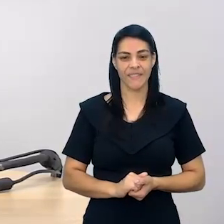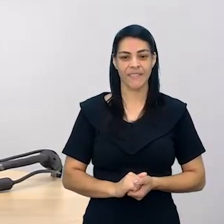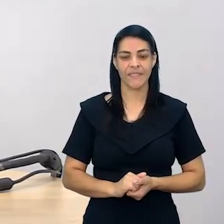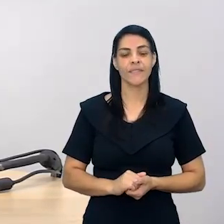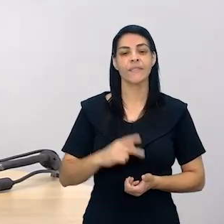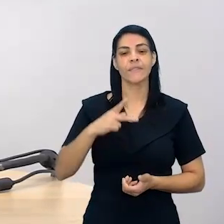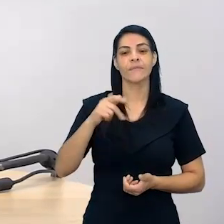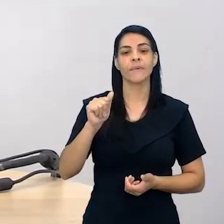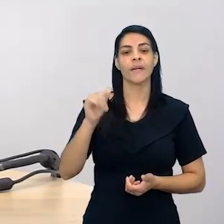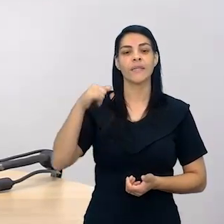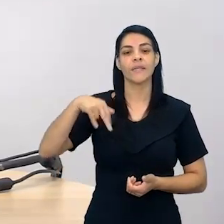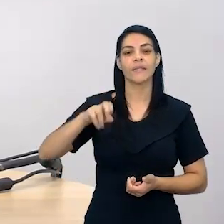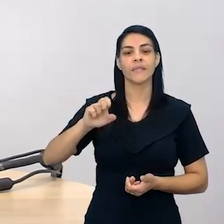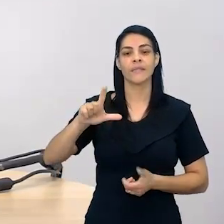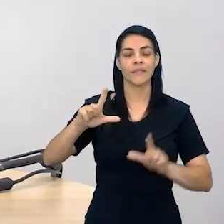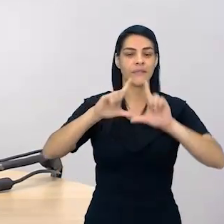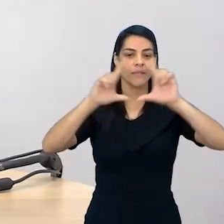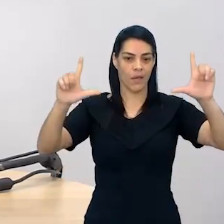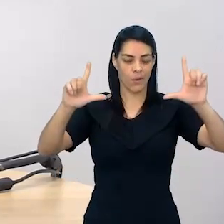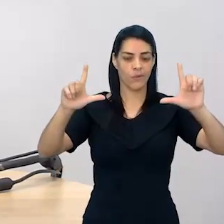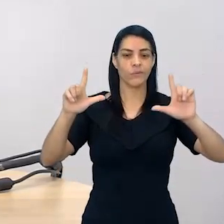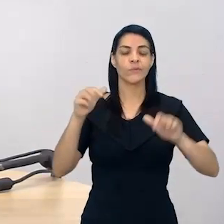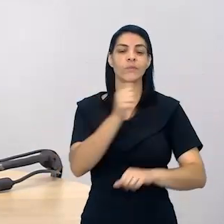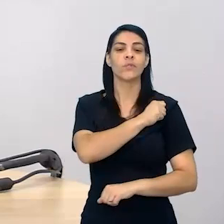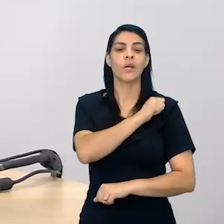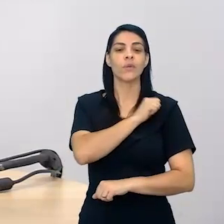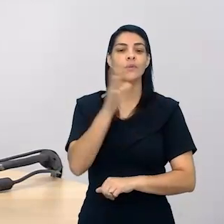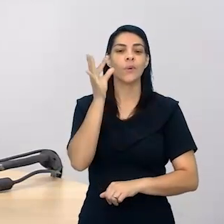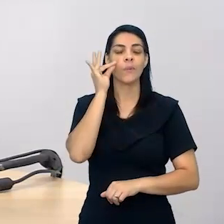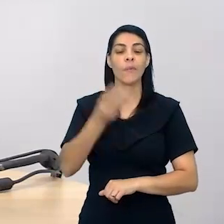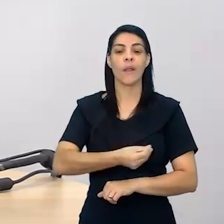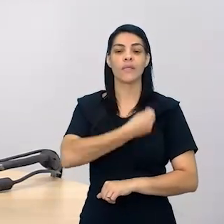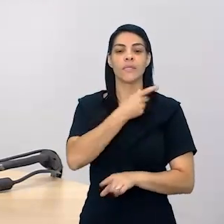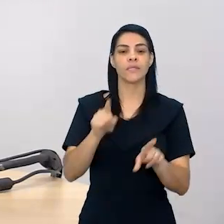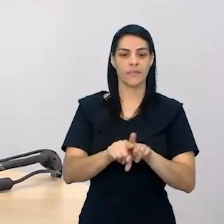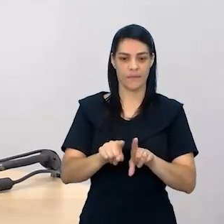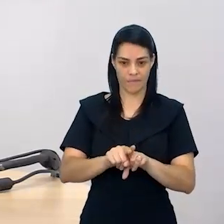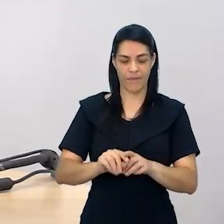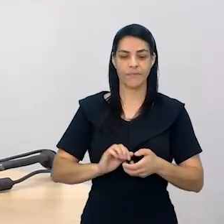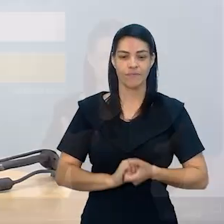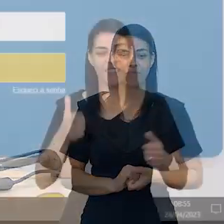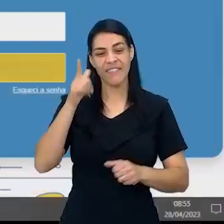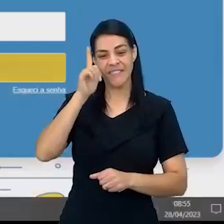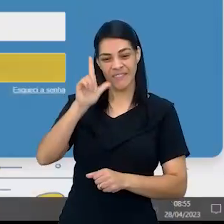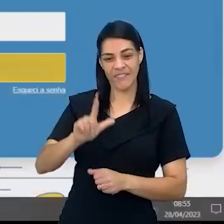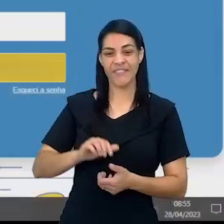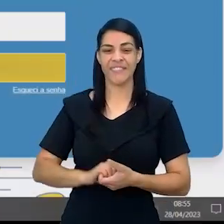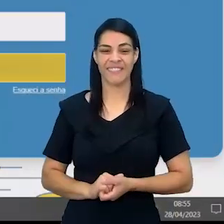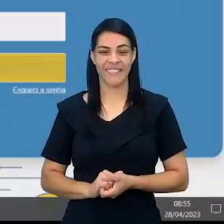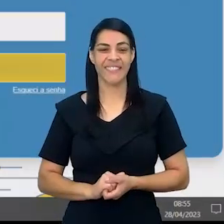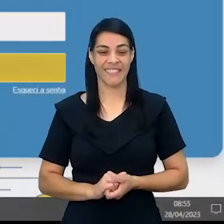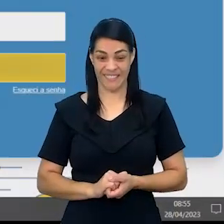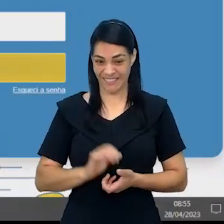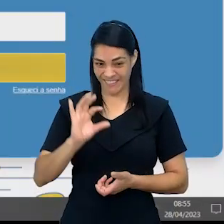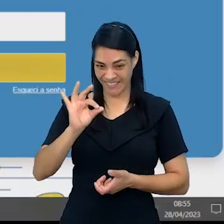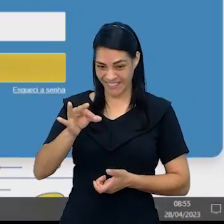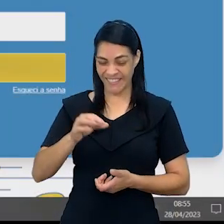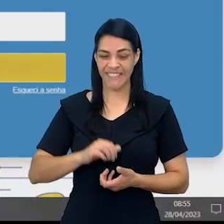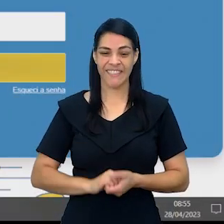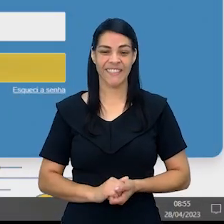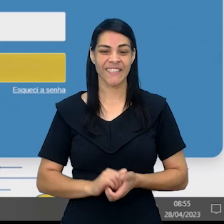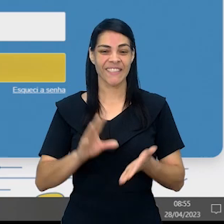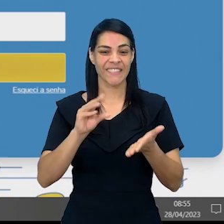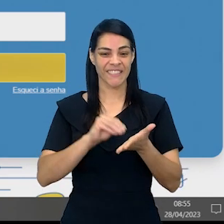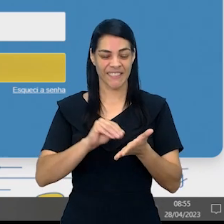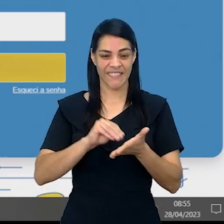de aluno presente nós vamos trazer aí o aluno presente como só trouxemos a avaliação tá aí eu vou